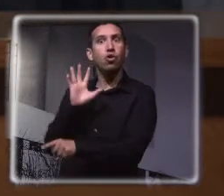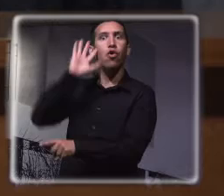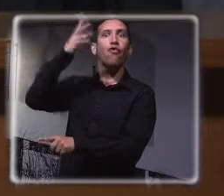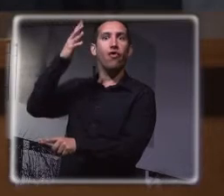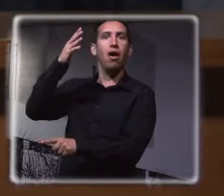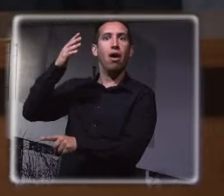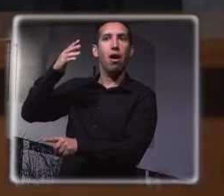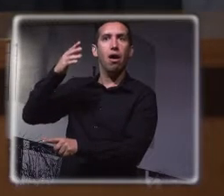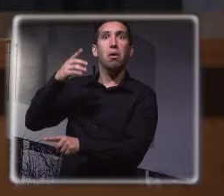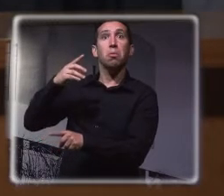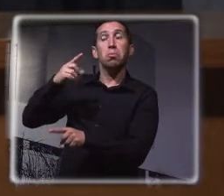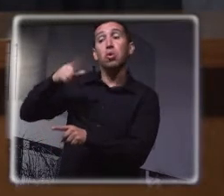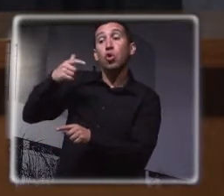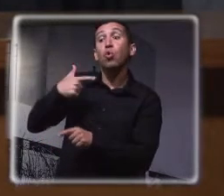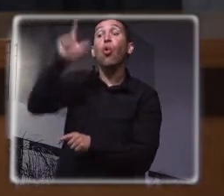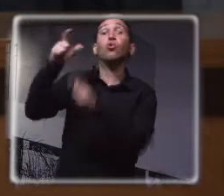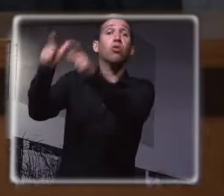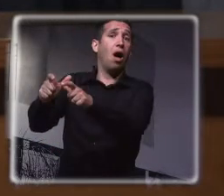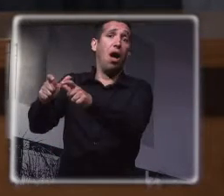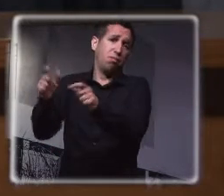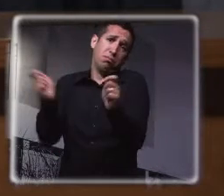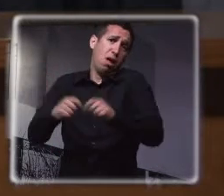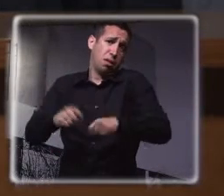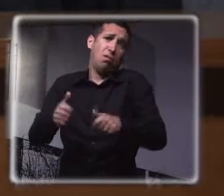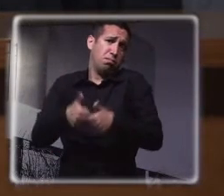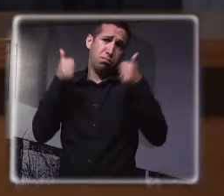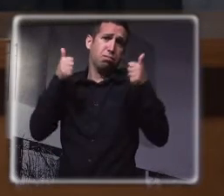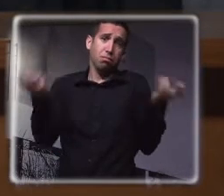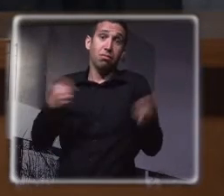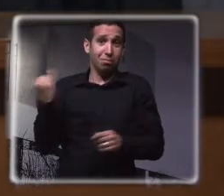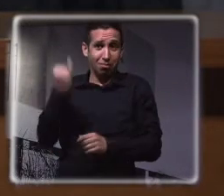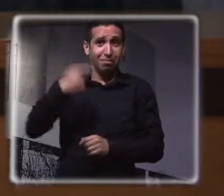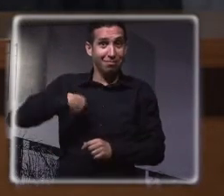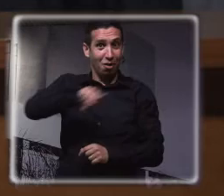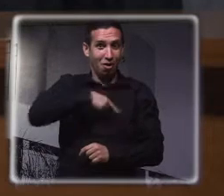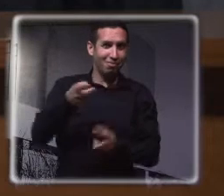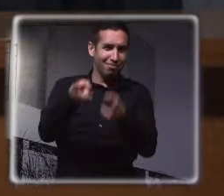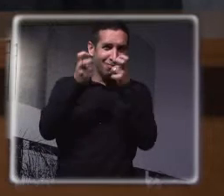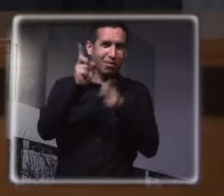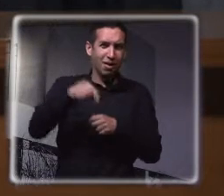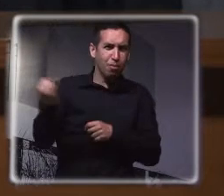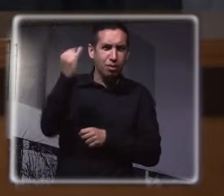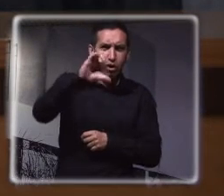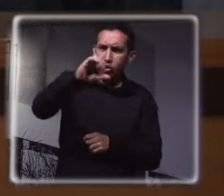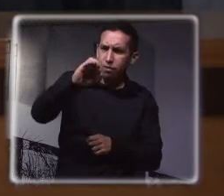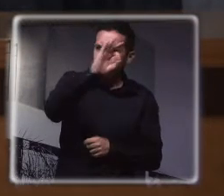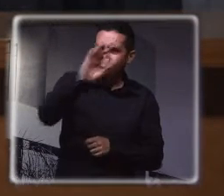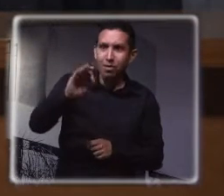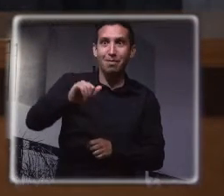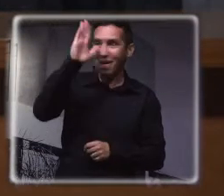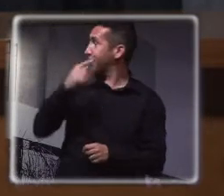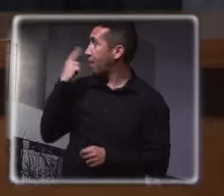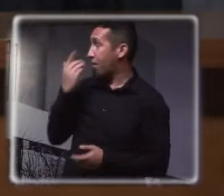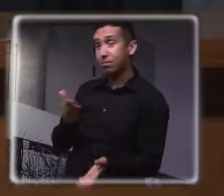as questões, ainda que seja num outro ambiente, são muito maiores. Isso é o mais importante. Vejam que os nossos índices são sempre acima de 90% de